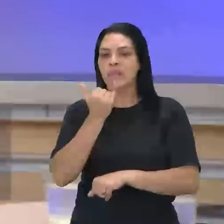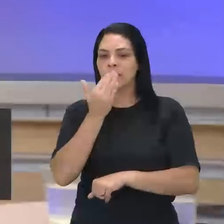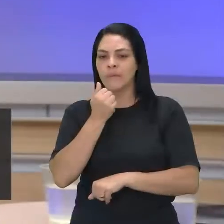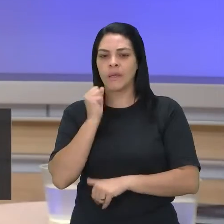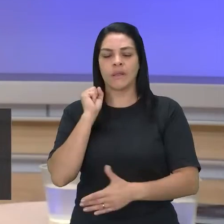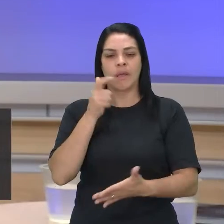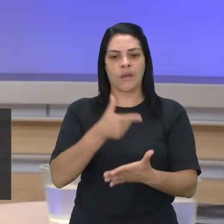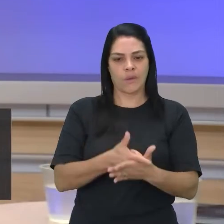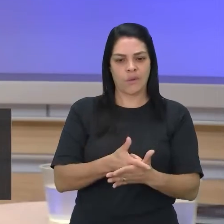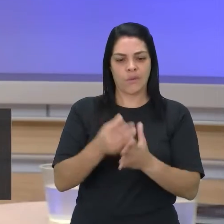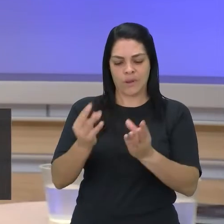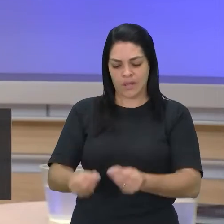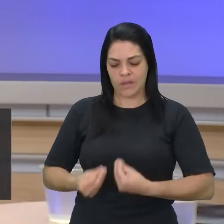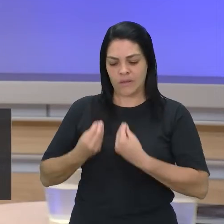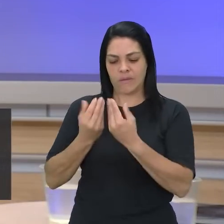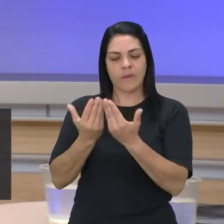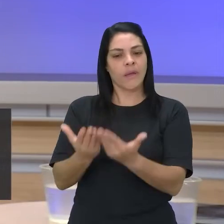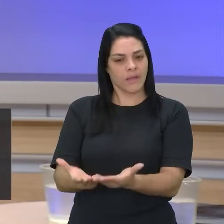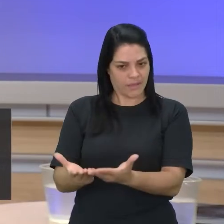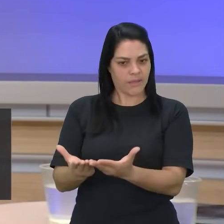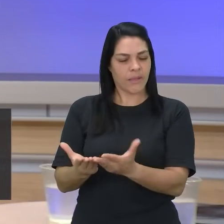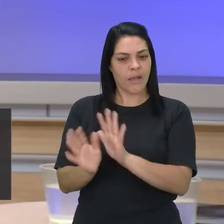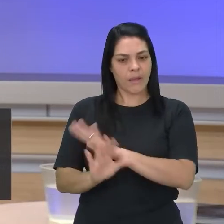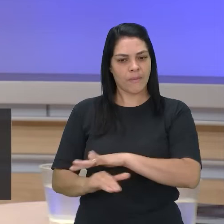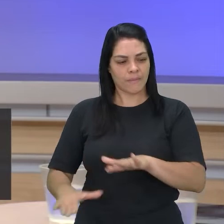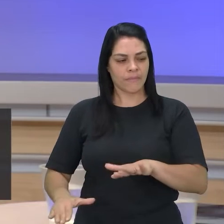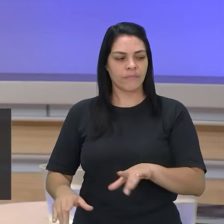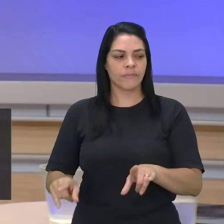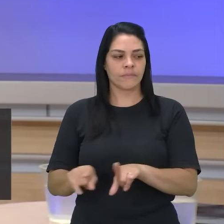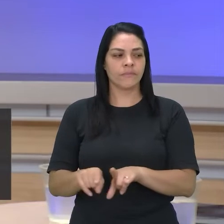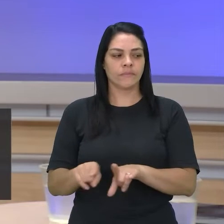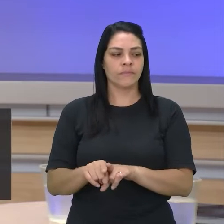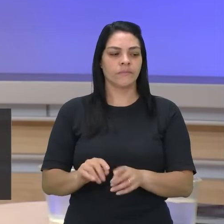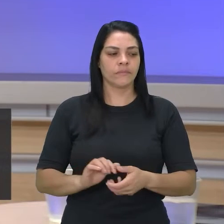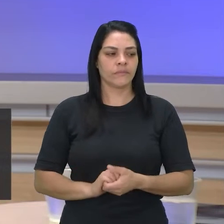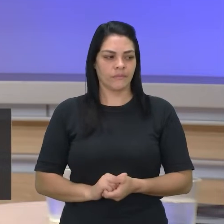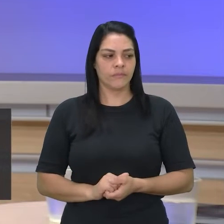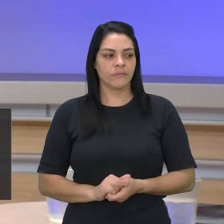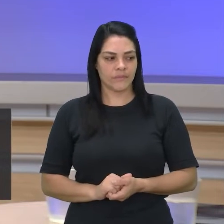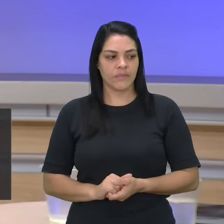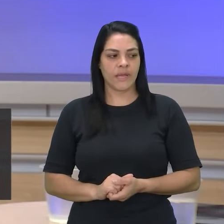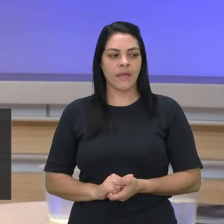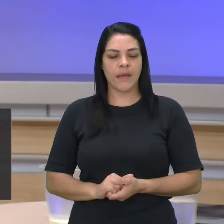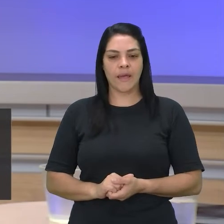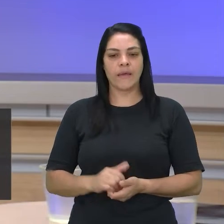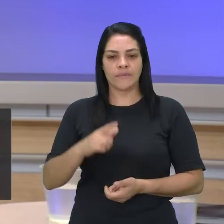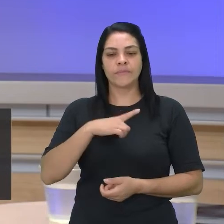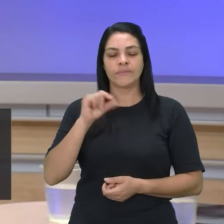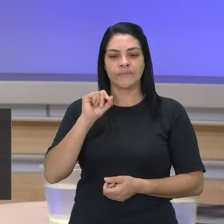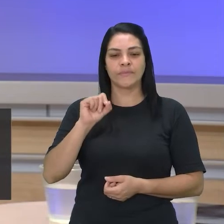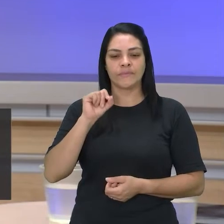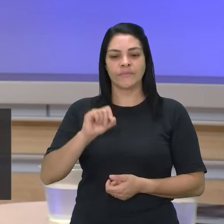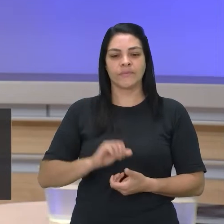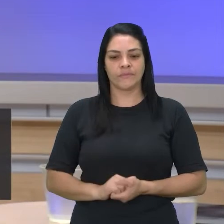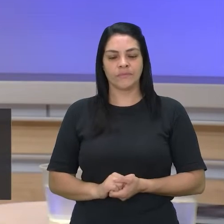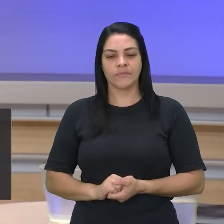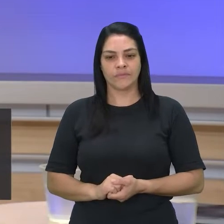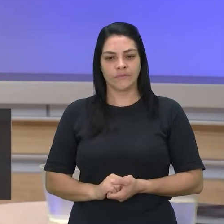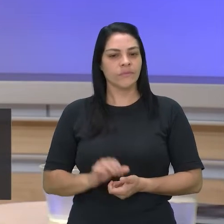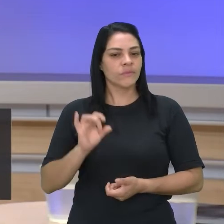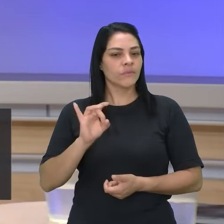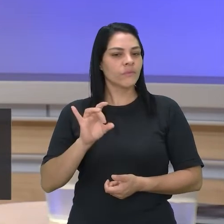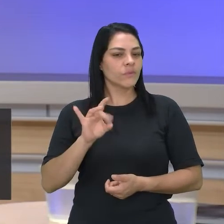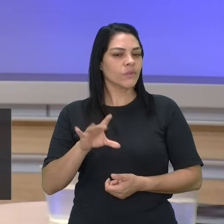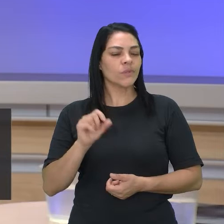alimentação que vai ser oferecida para essas crianças. Então, transborda, vai para além do currículo, né? E aí, só